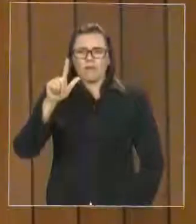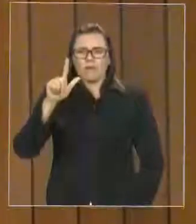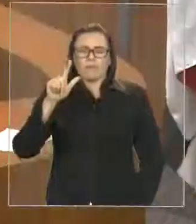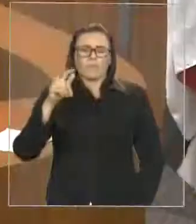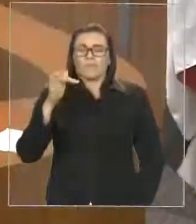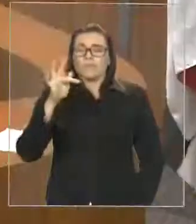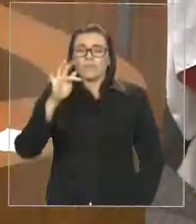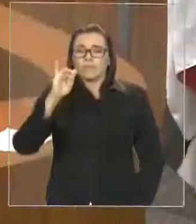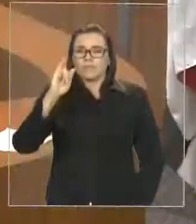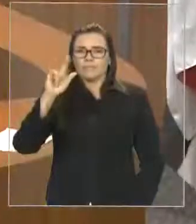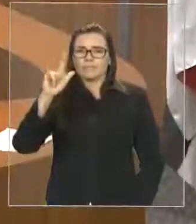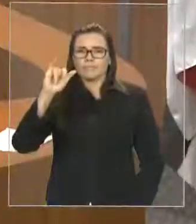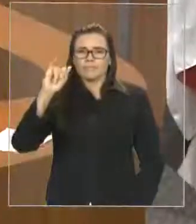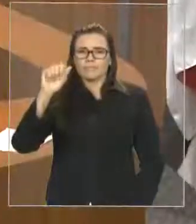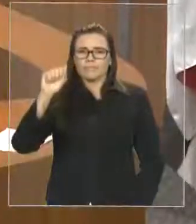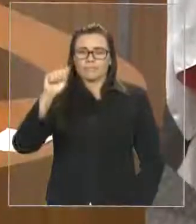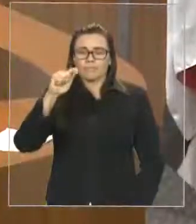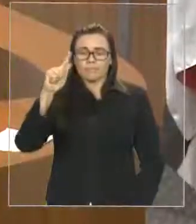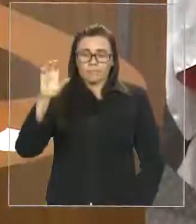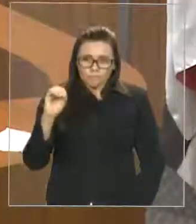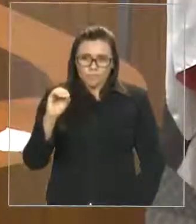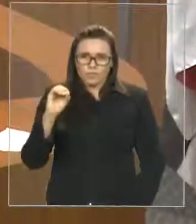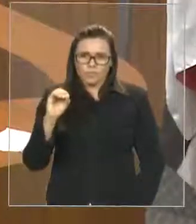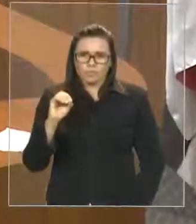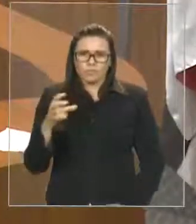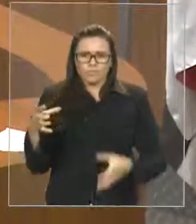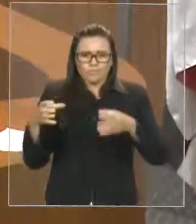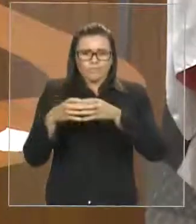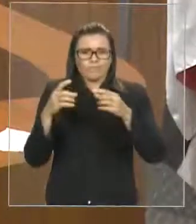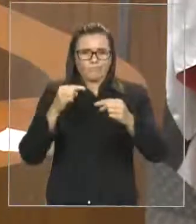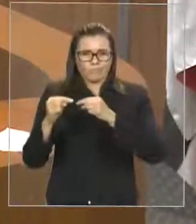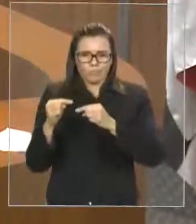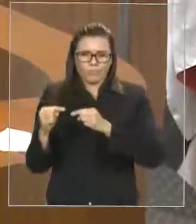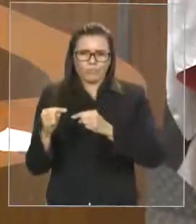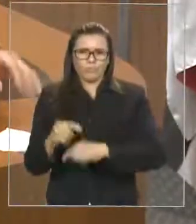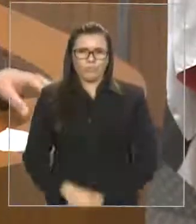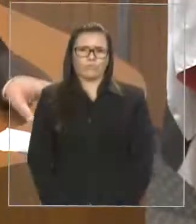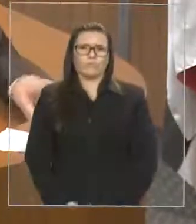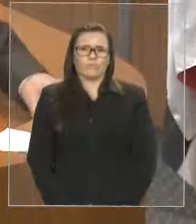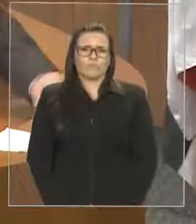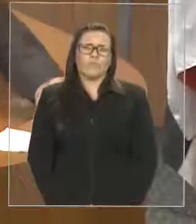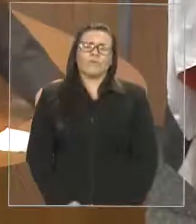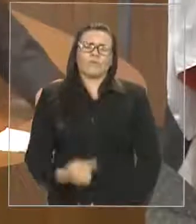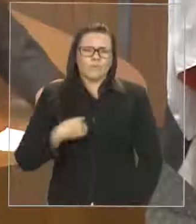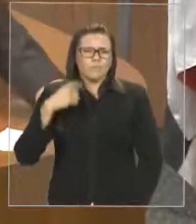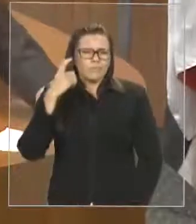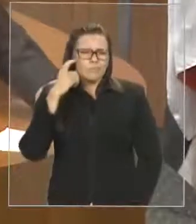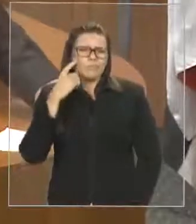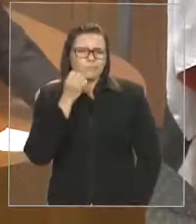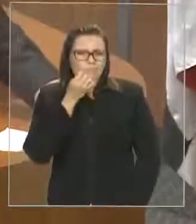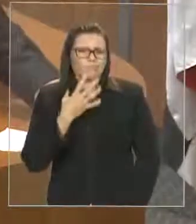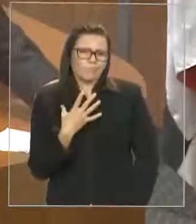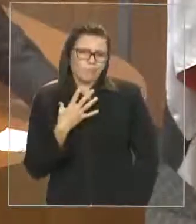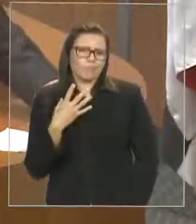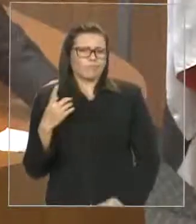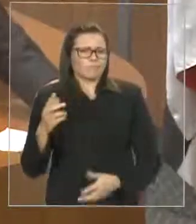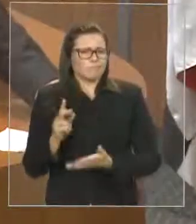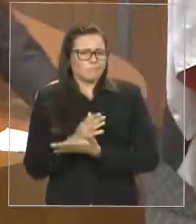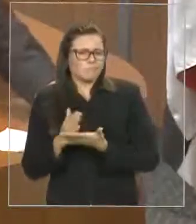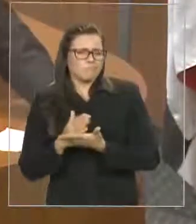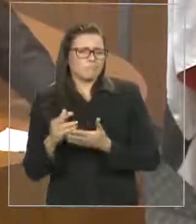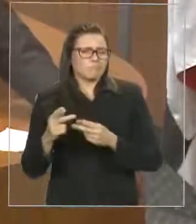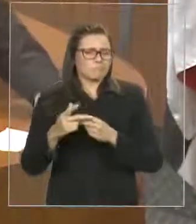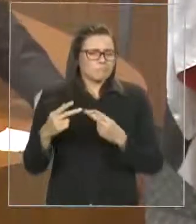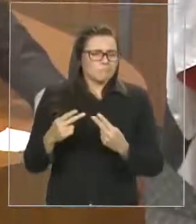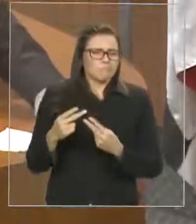haveremos de tirar para que essa nova etapa da reforma política possa realmente colher bons frutos, deputado Rafael Leitor. E é isso que eu